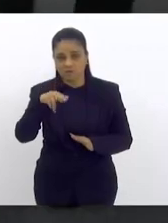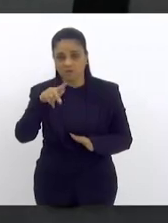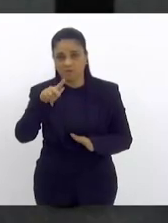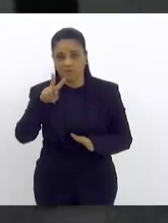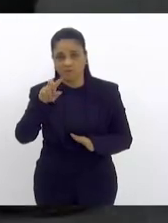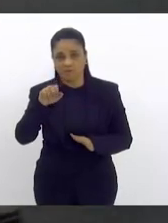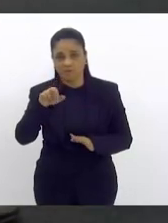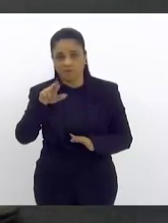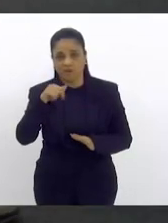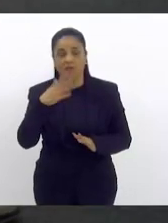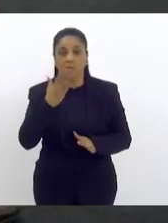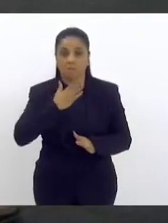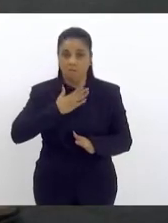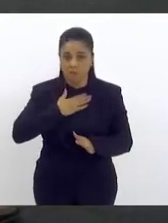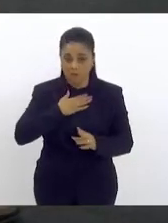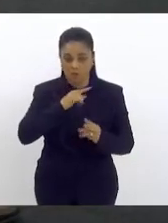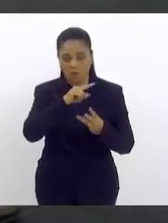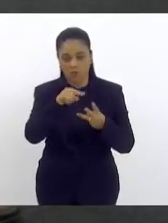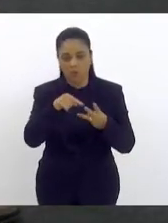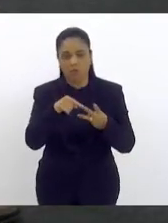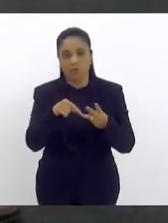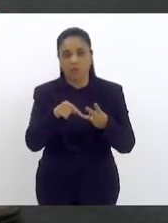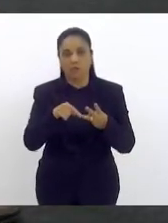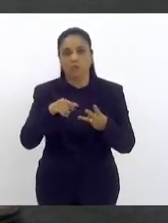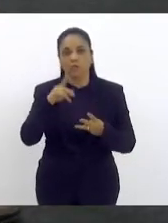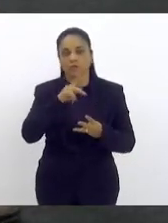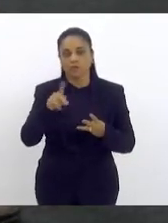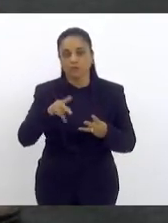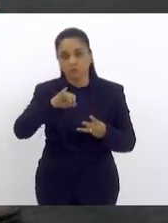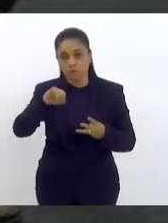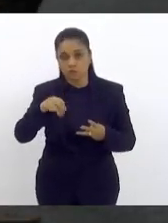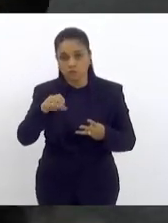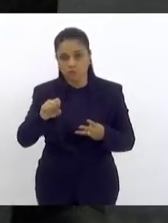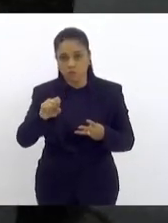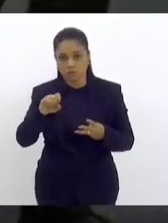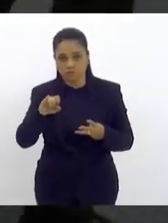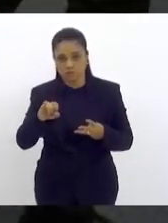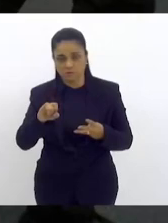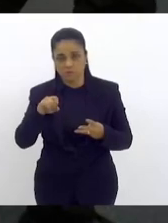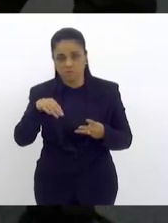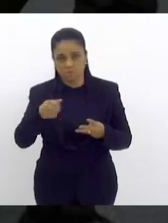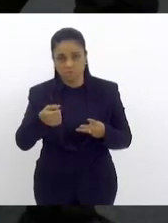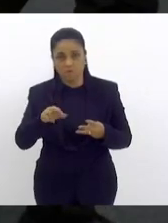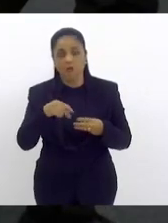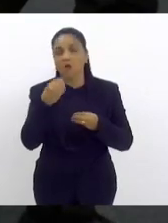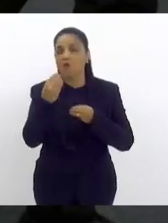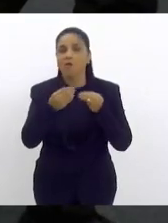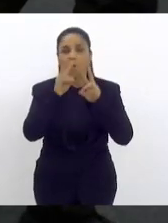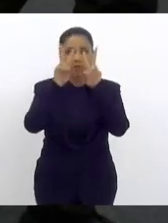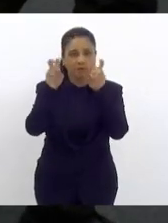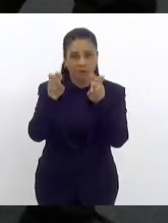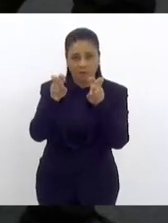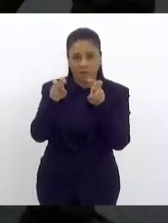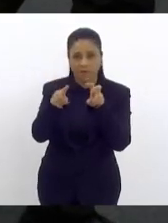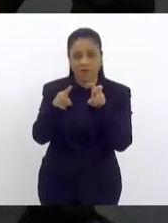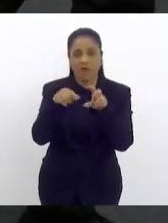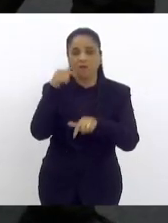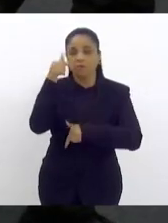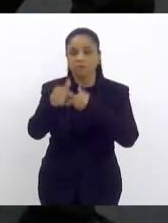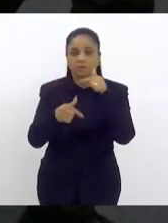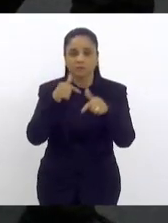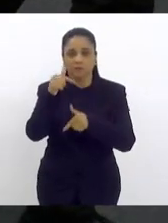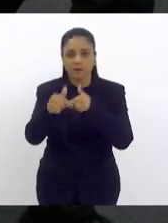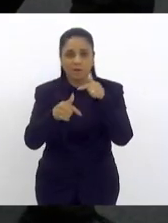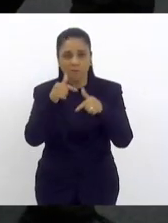e do professor Josemar sobre a questão de como tratar o trabalho análogo